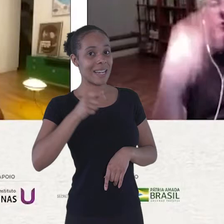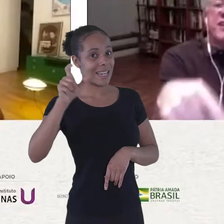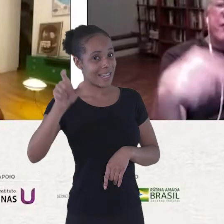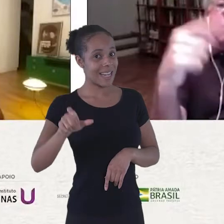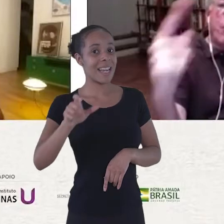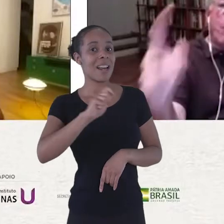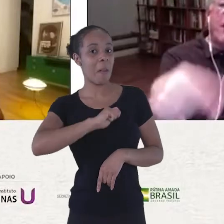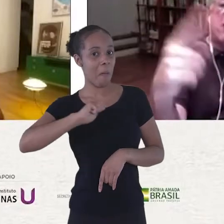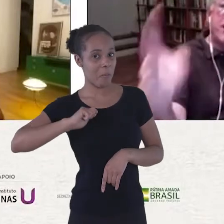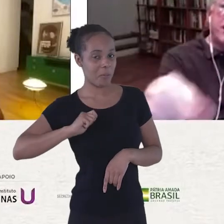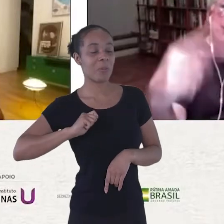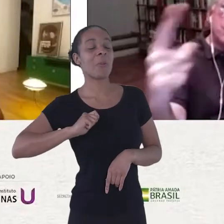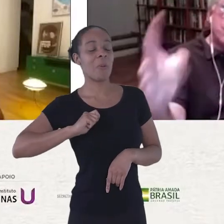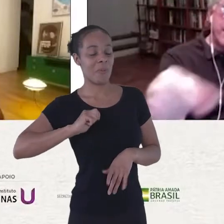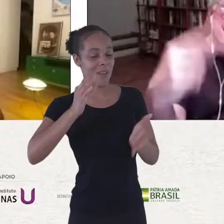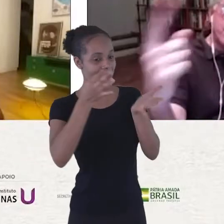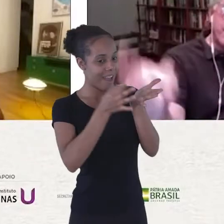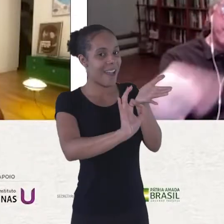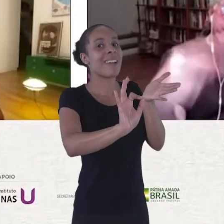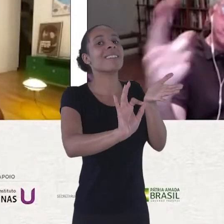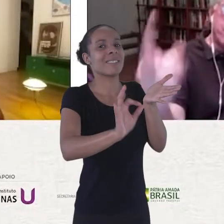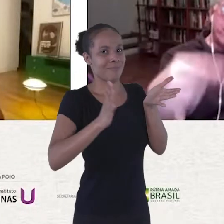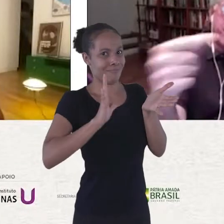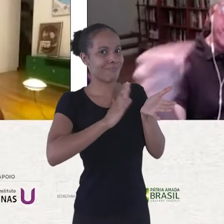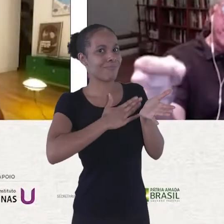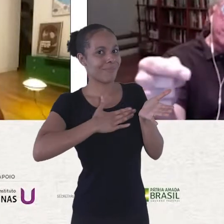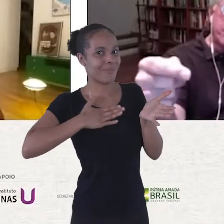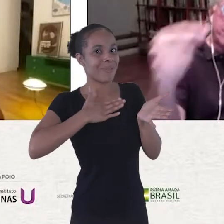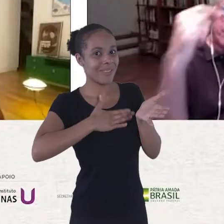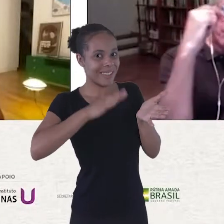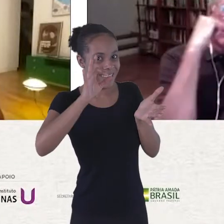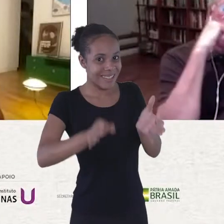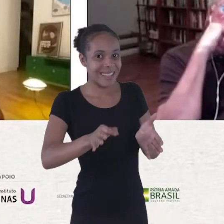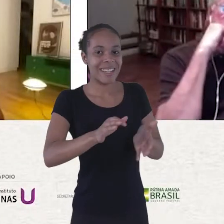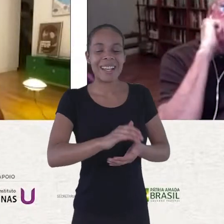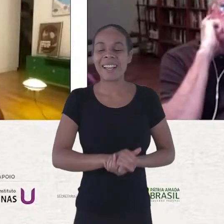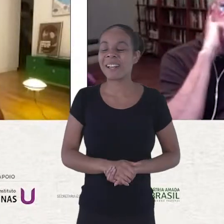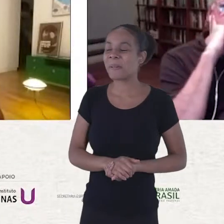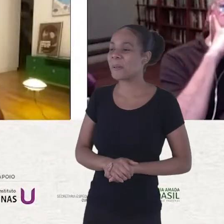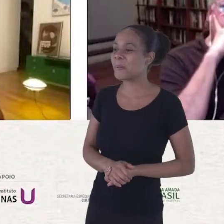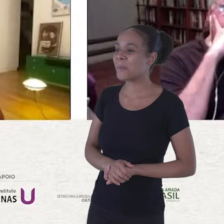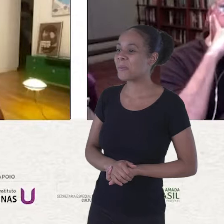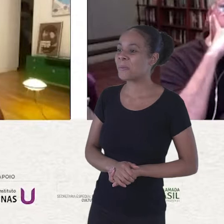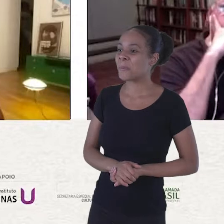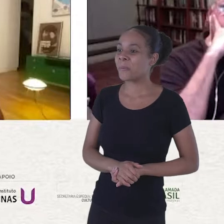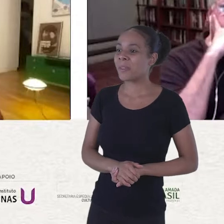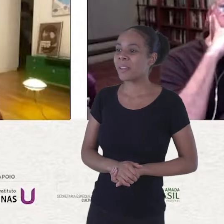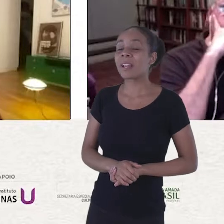Mas você foi compartilhando durante o processo? Foi para ele.